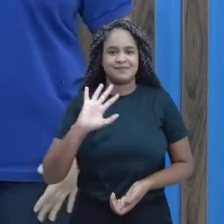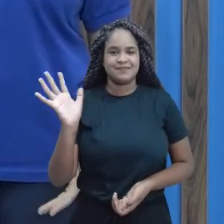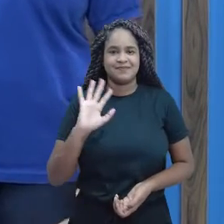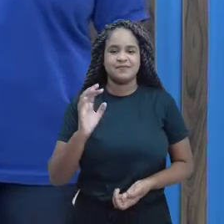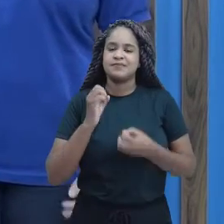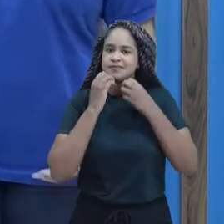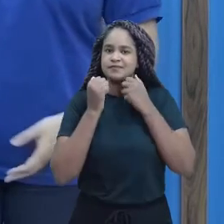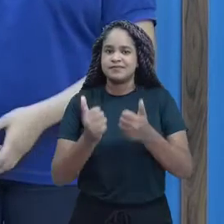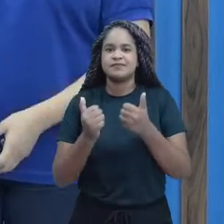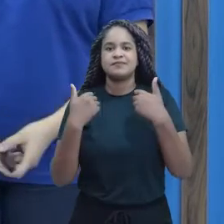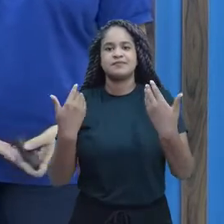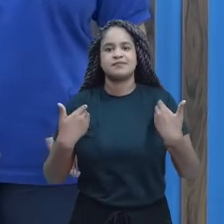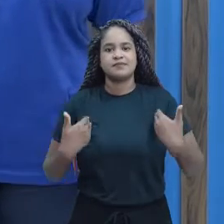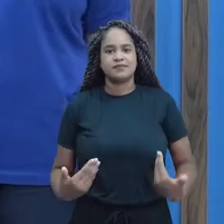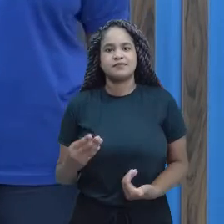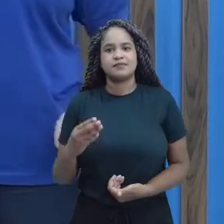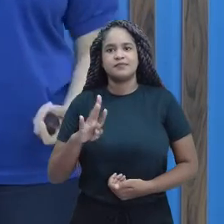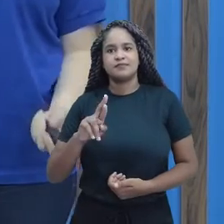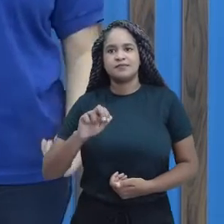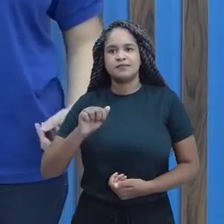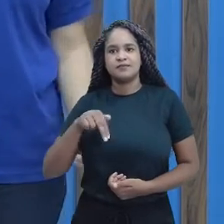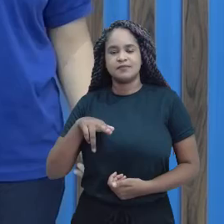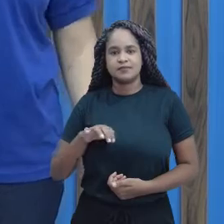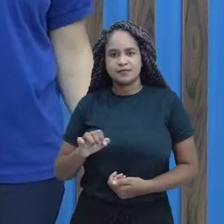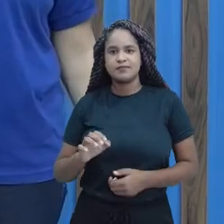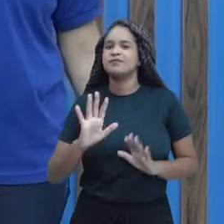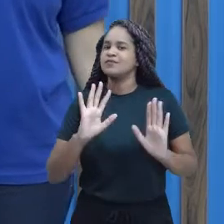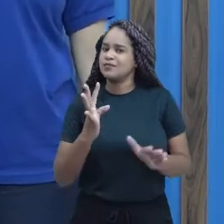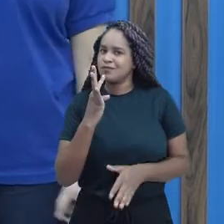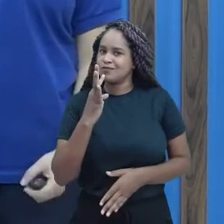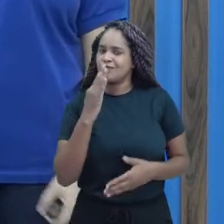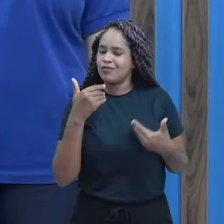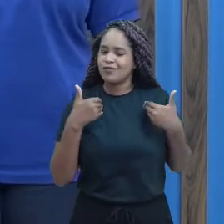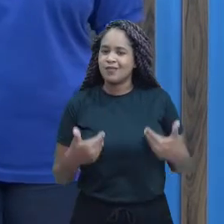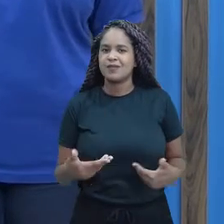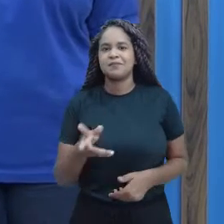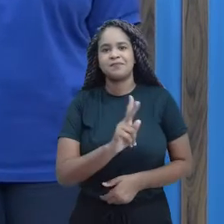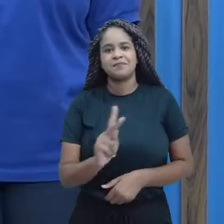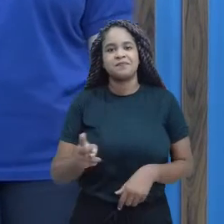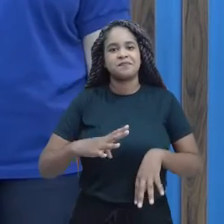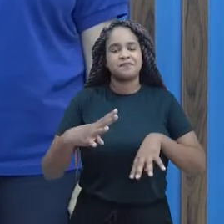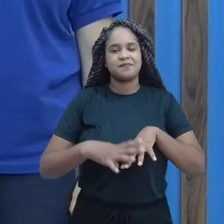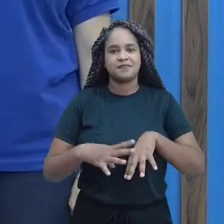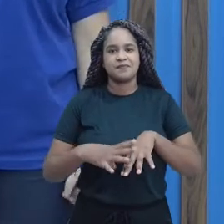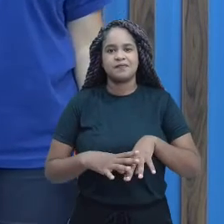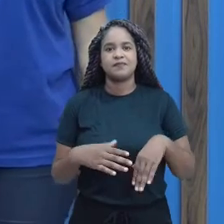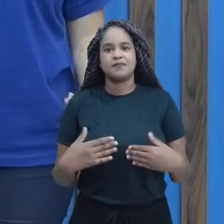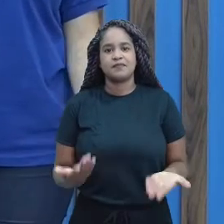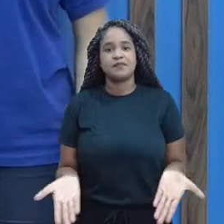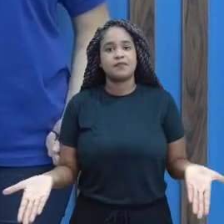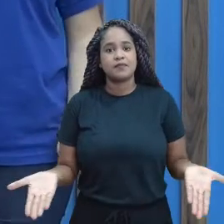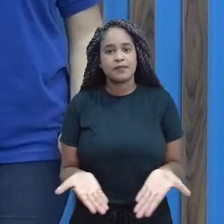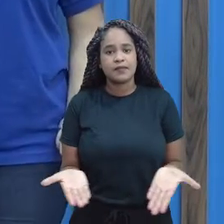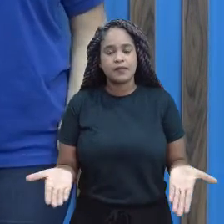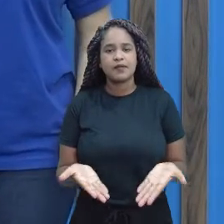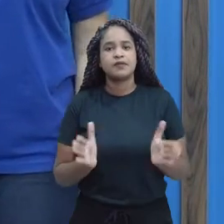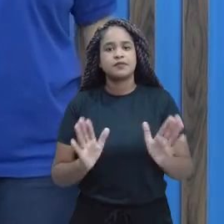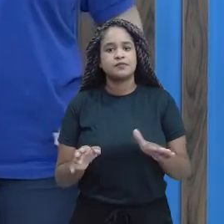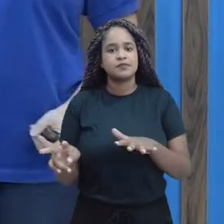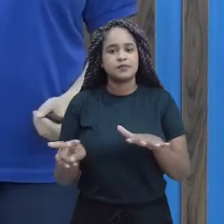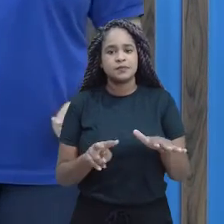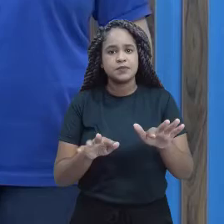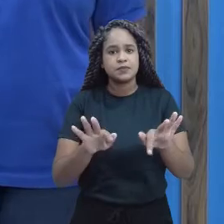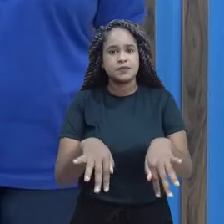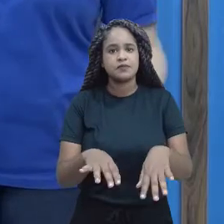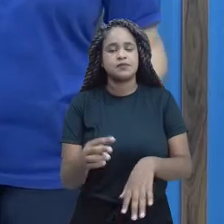pessoal, tudo bem? Eu me chamo Briane Mourão, já me conhecem por aqui, né? Professora de matemática. A gente está finalizando aqui a semana